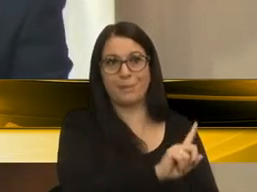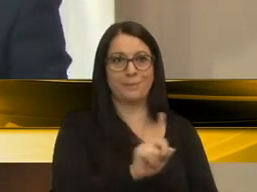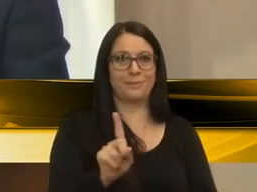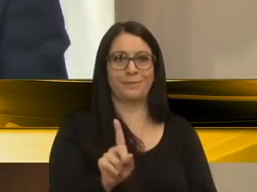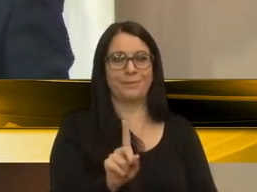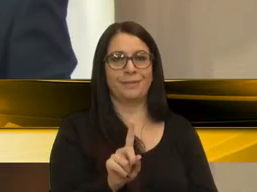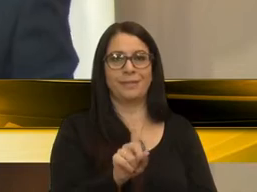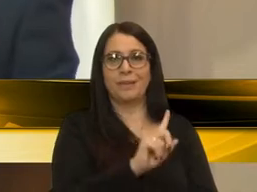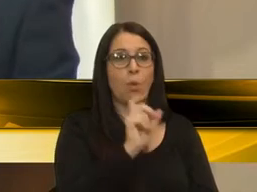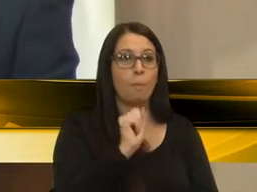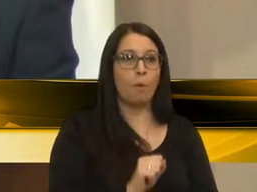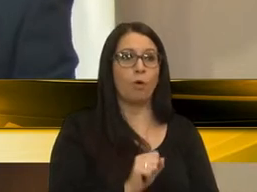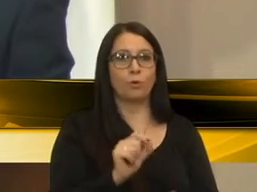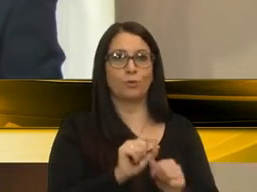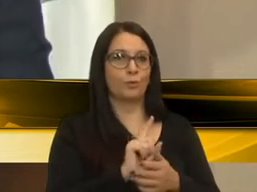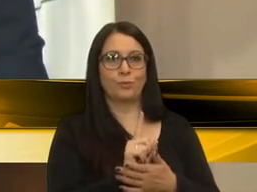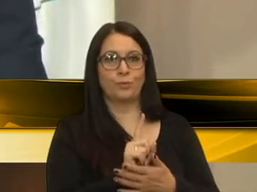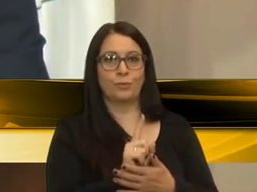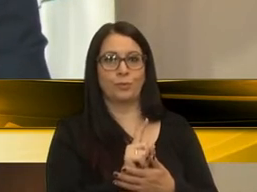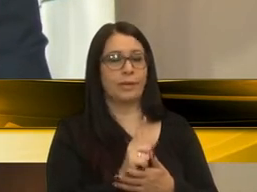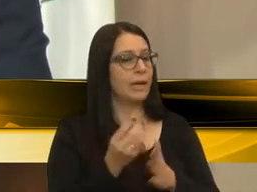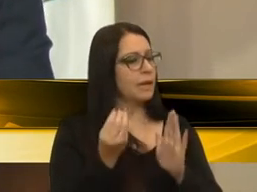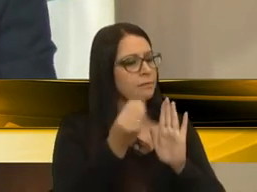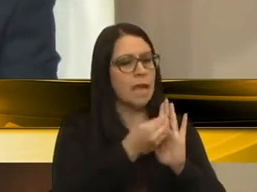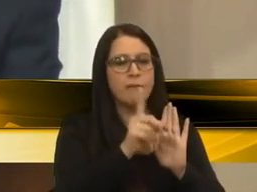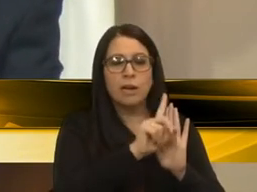que não se pode fazer. Lá não está